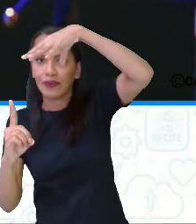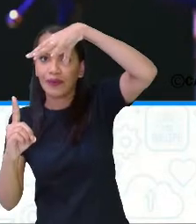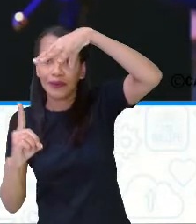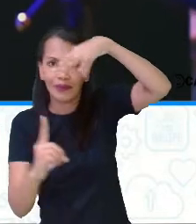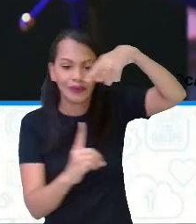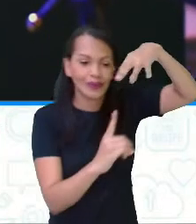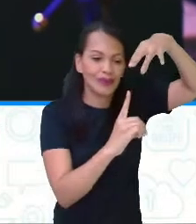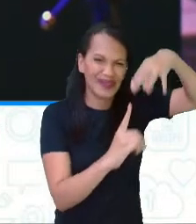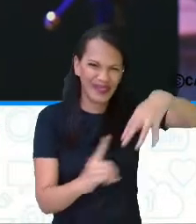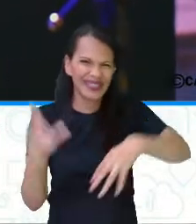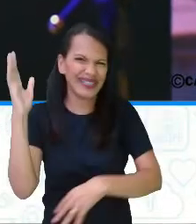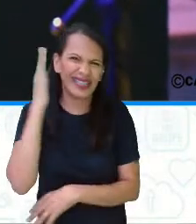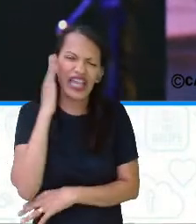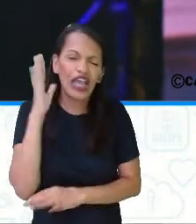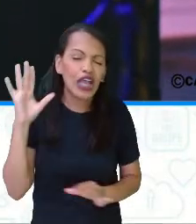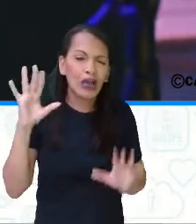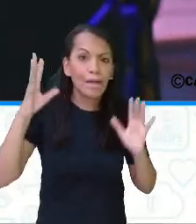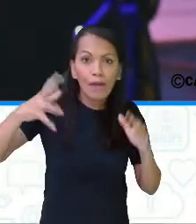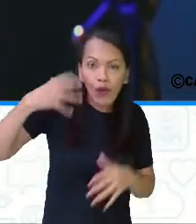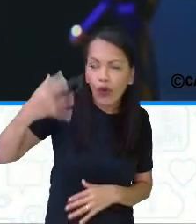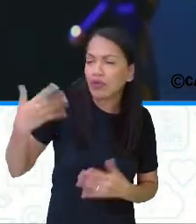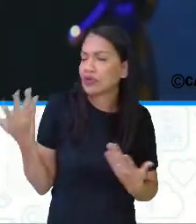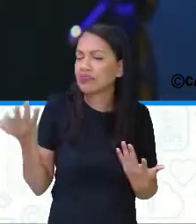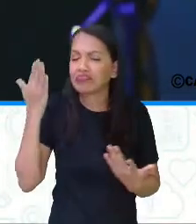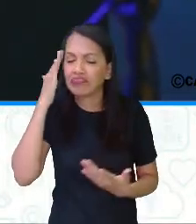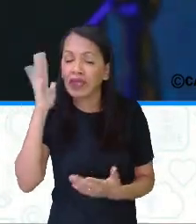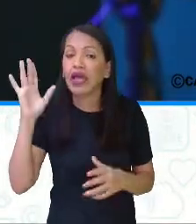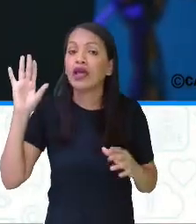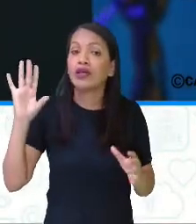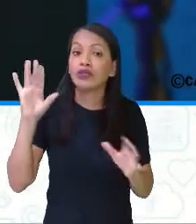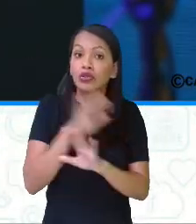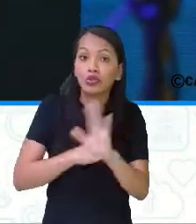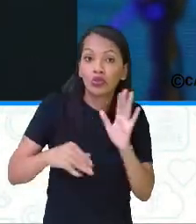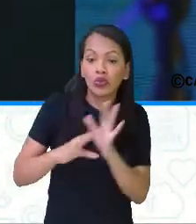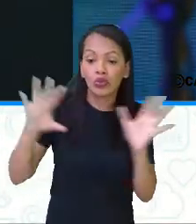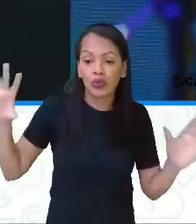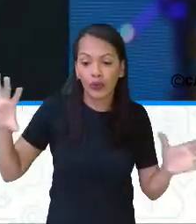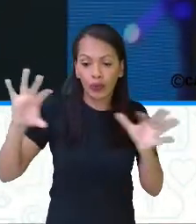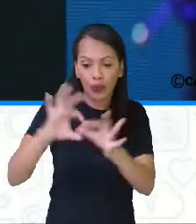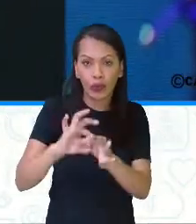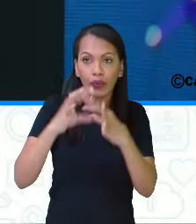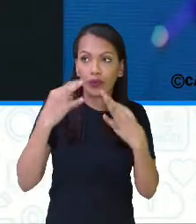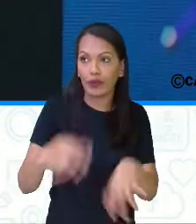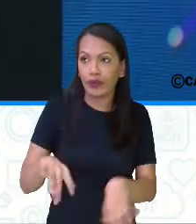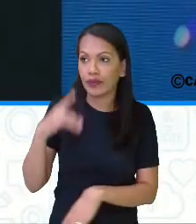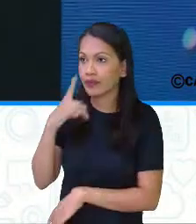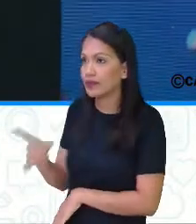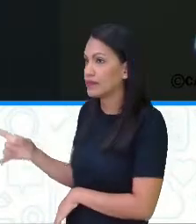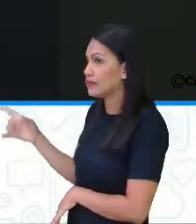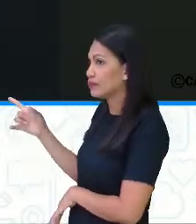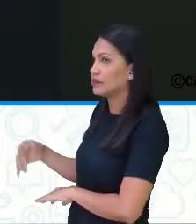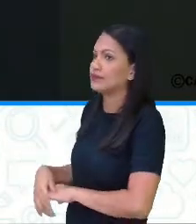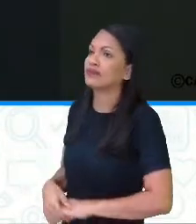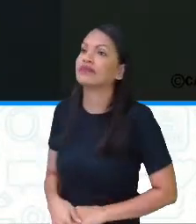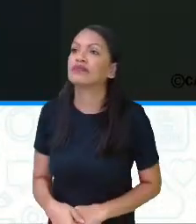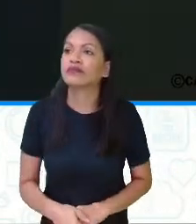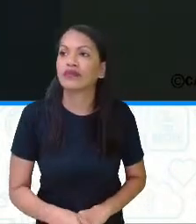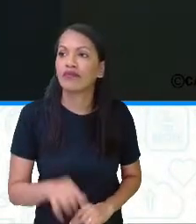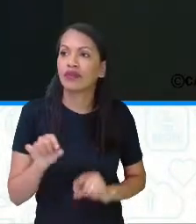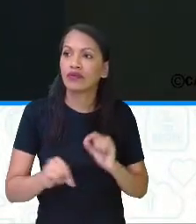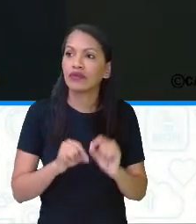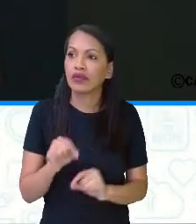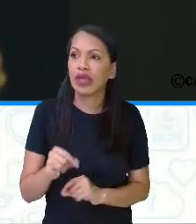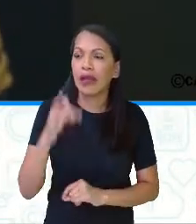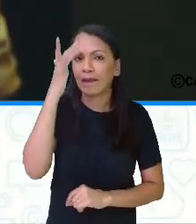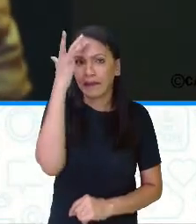essa pessoa está fazendo? Olha só que interessante aqui, ó. Ele está espremendo, ó, laranjas. Ali atrás a gente está vendo uma